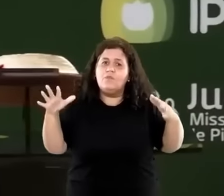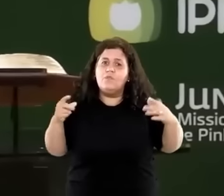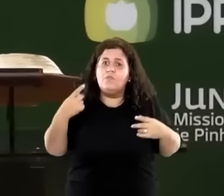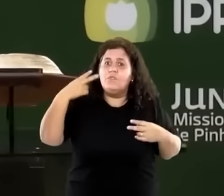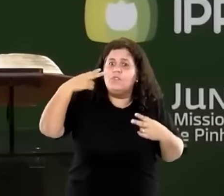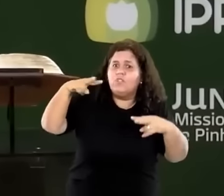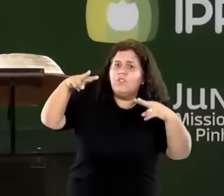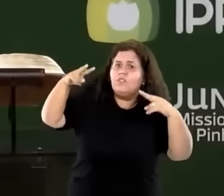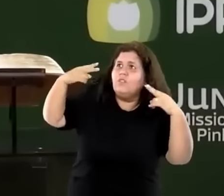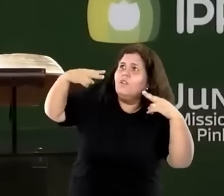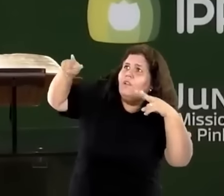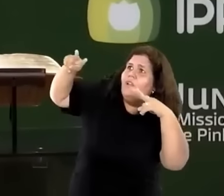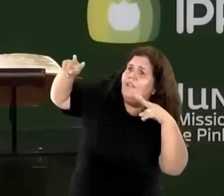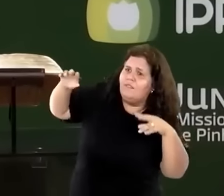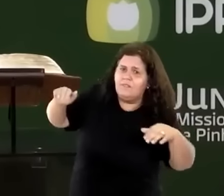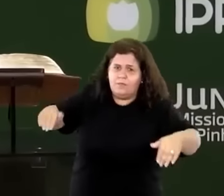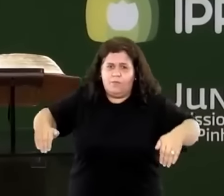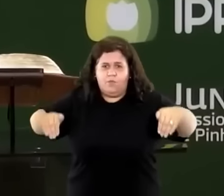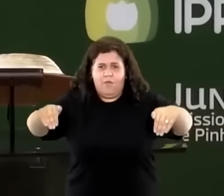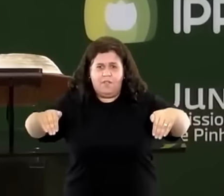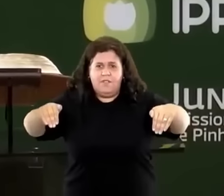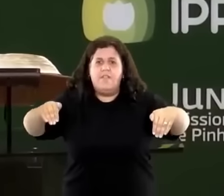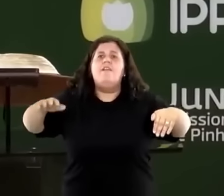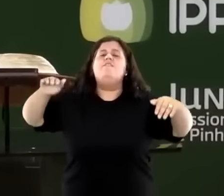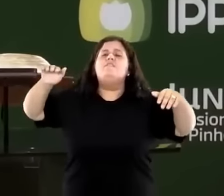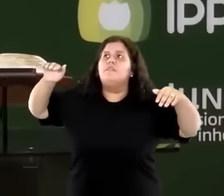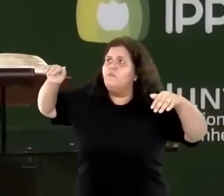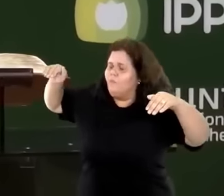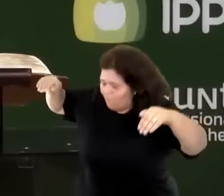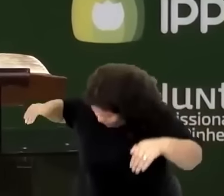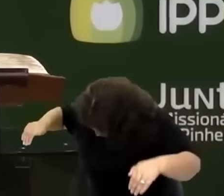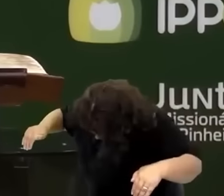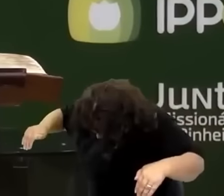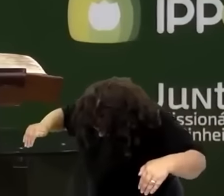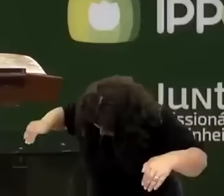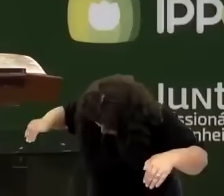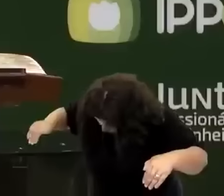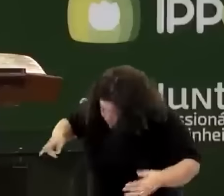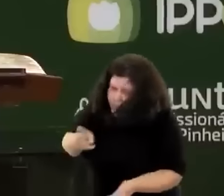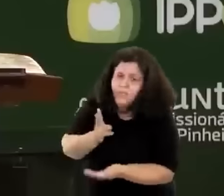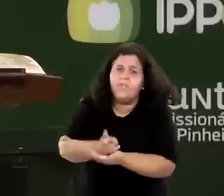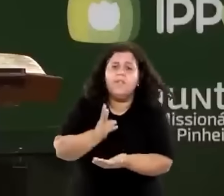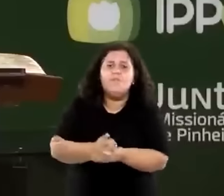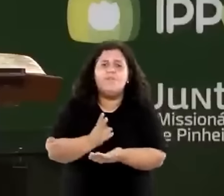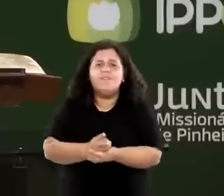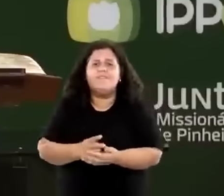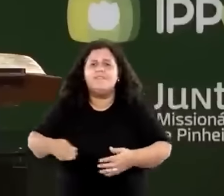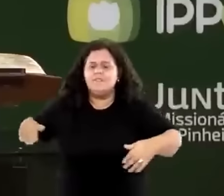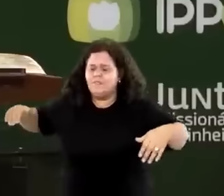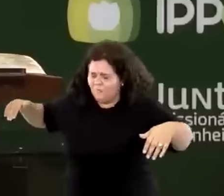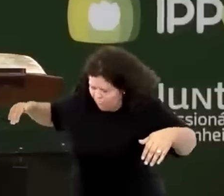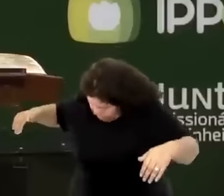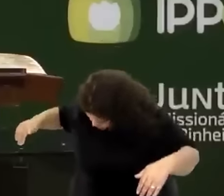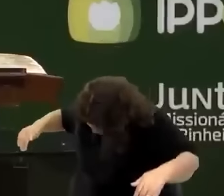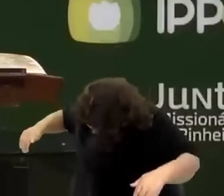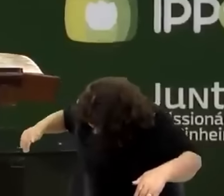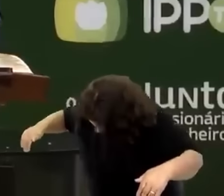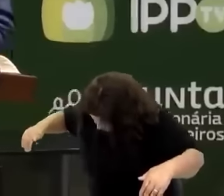quando eles estão diante daquele que está no trono eles se prostram mais do que se